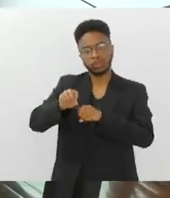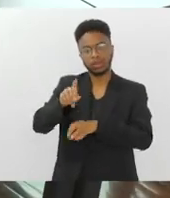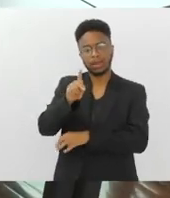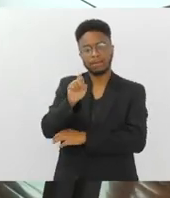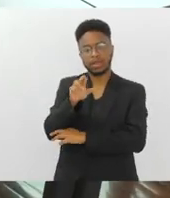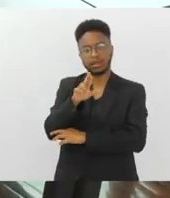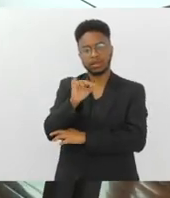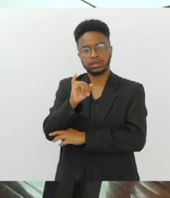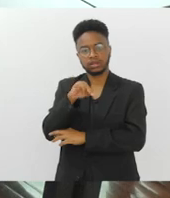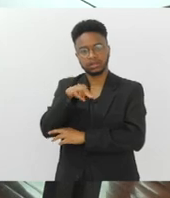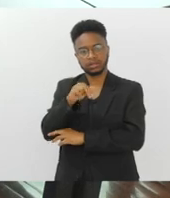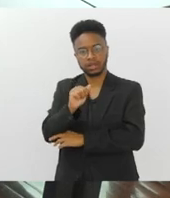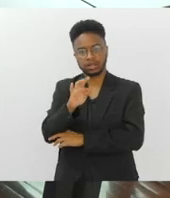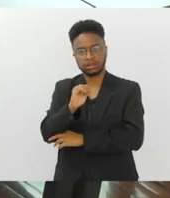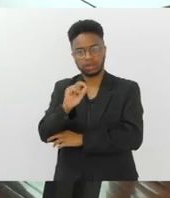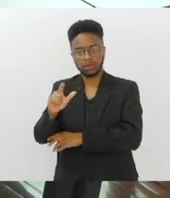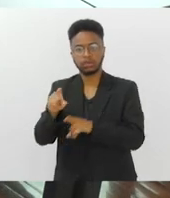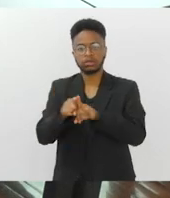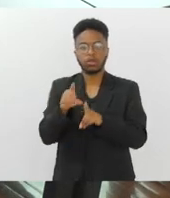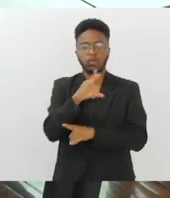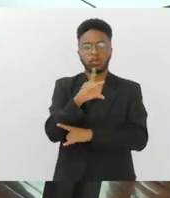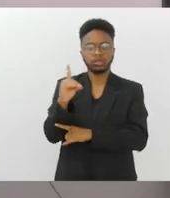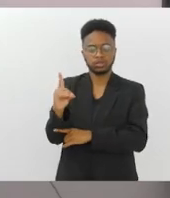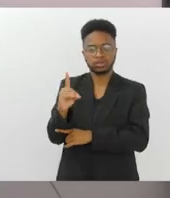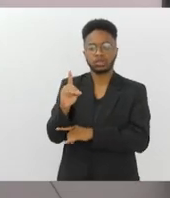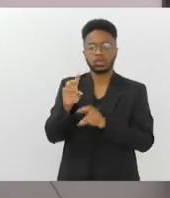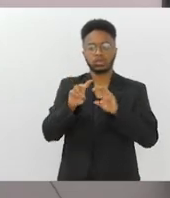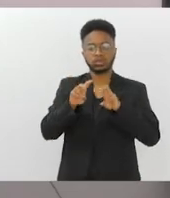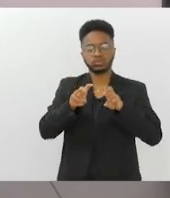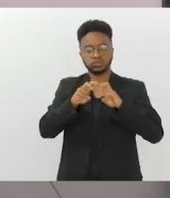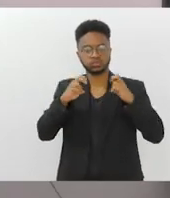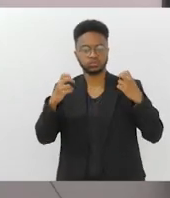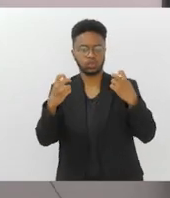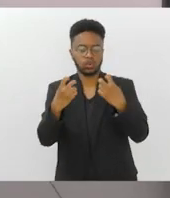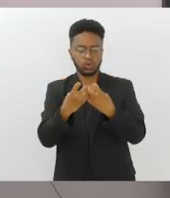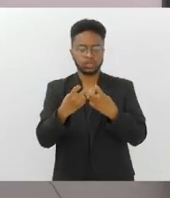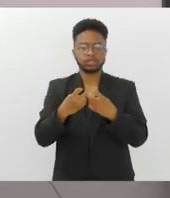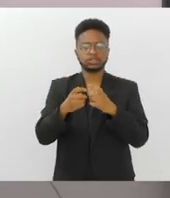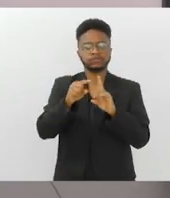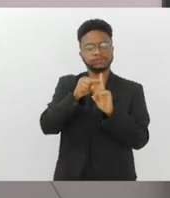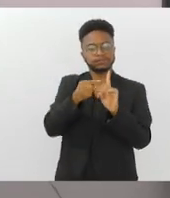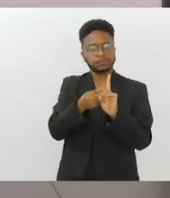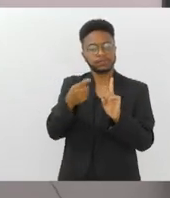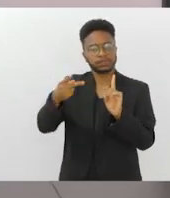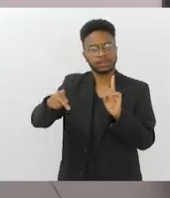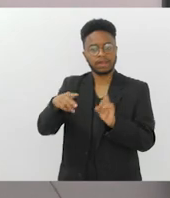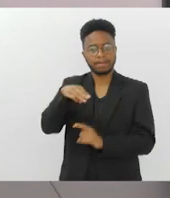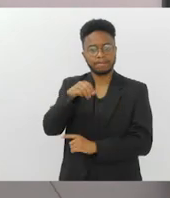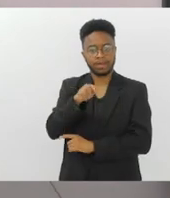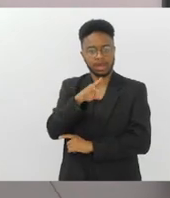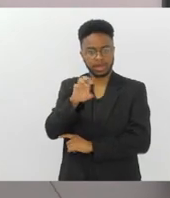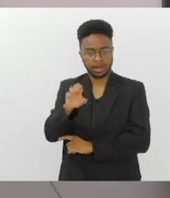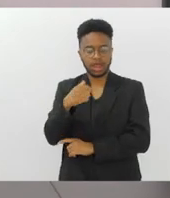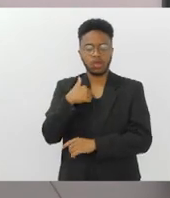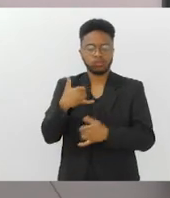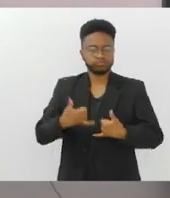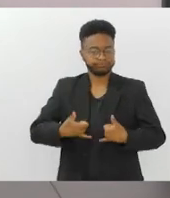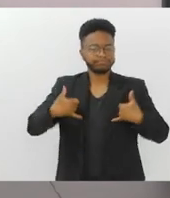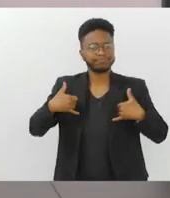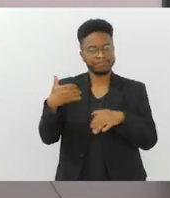das coordenadoras da Roda de Gestante da Maré, que eu tenho orgulho de participar,